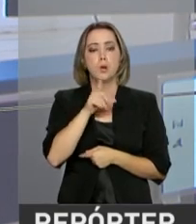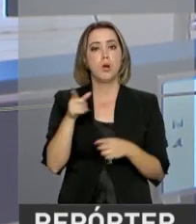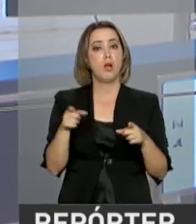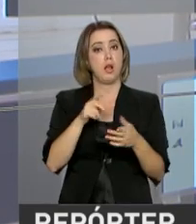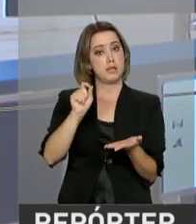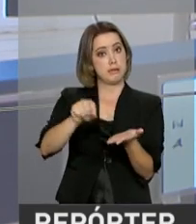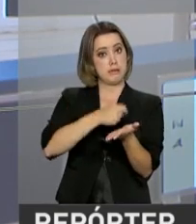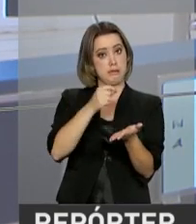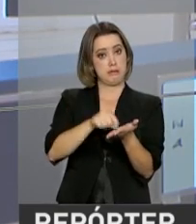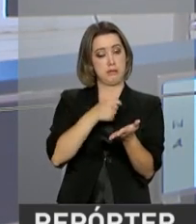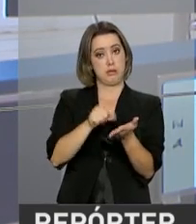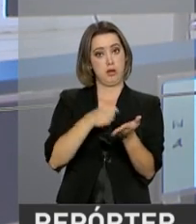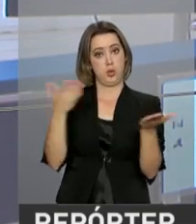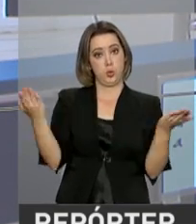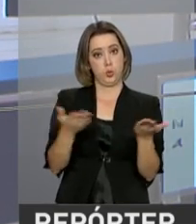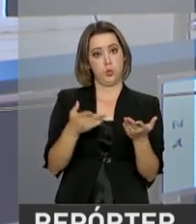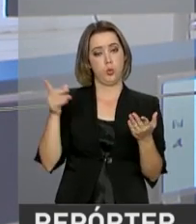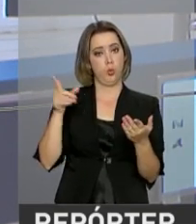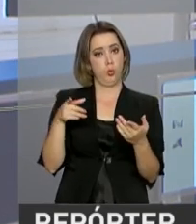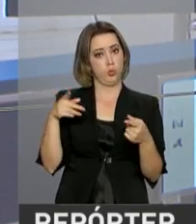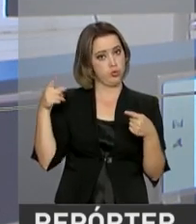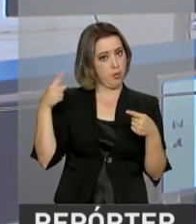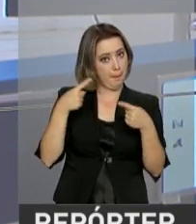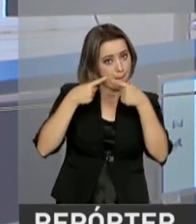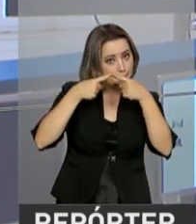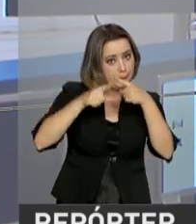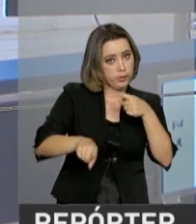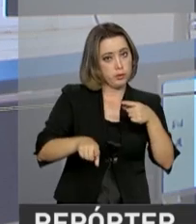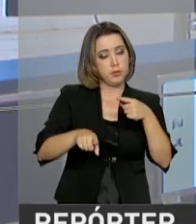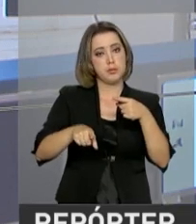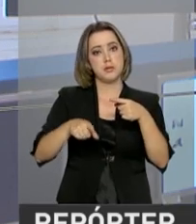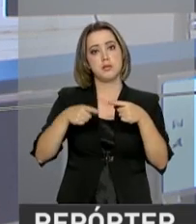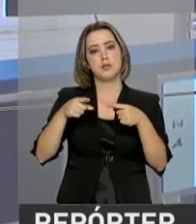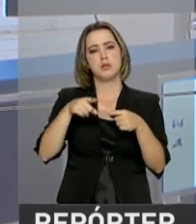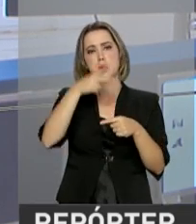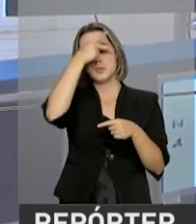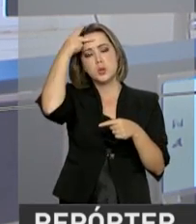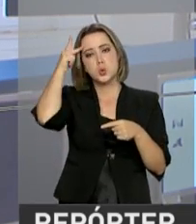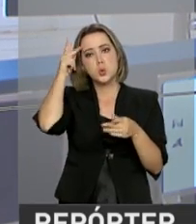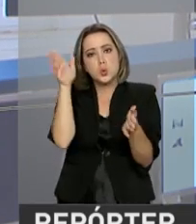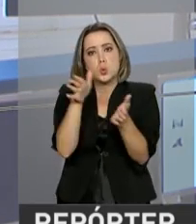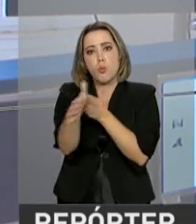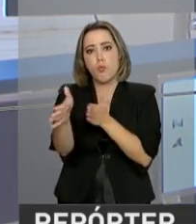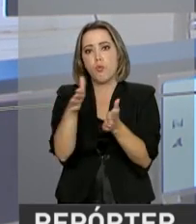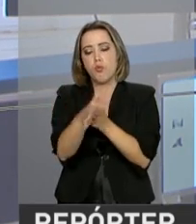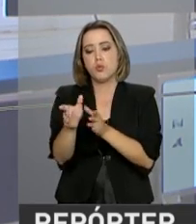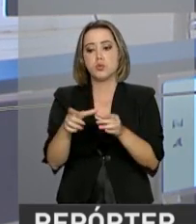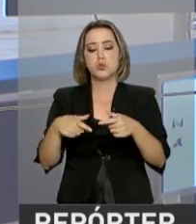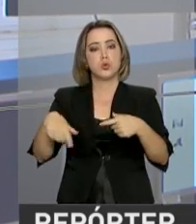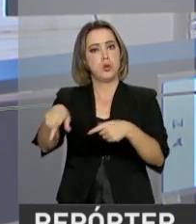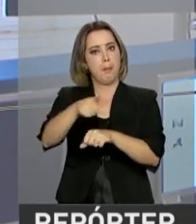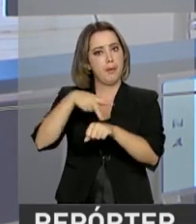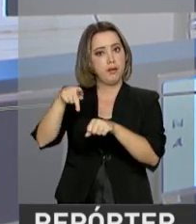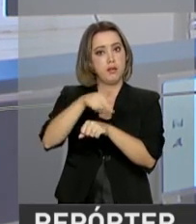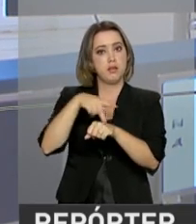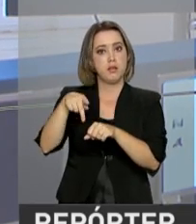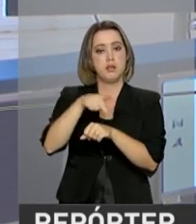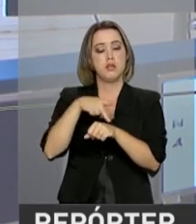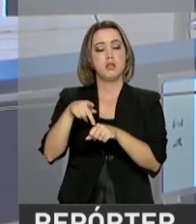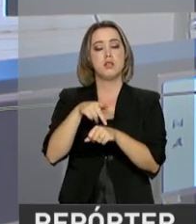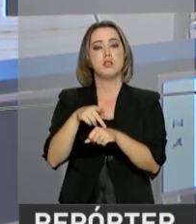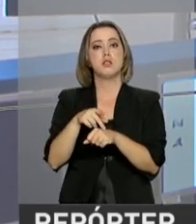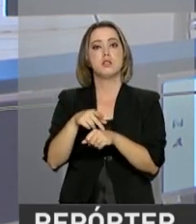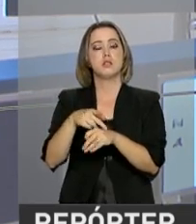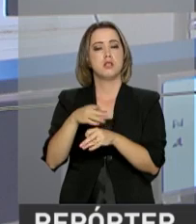uma nova versão de veto migratório a refugiados e cidadãos de países de maioria muçulmana.